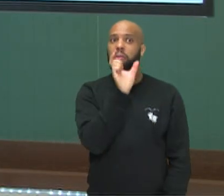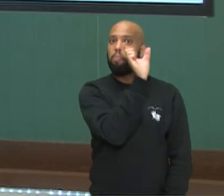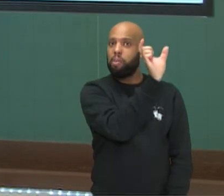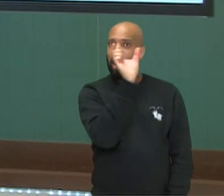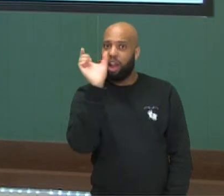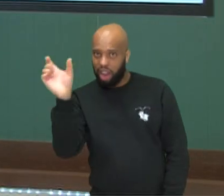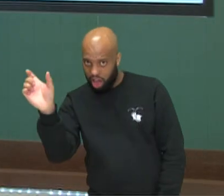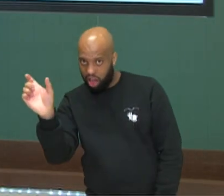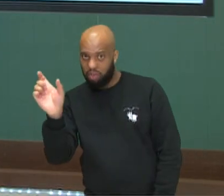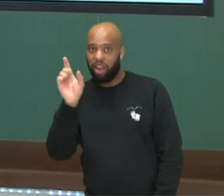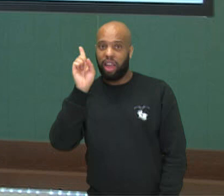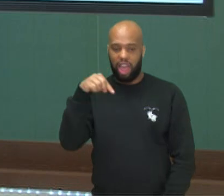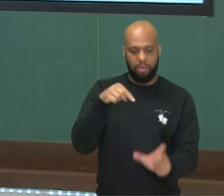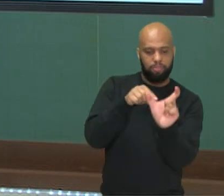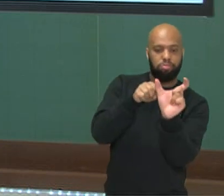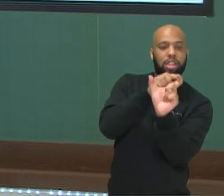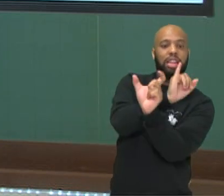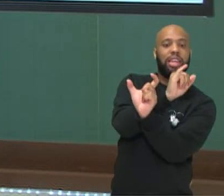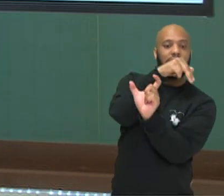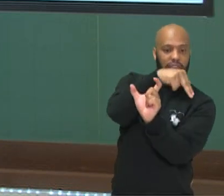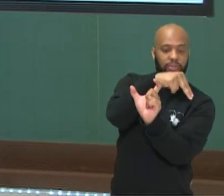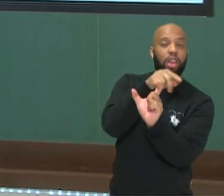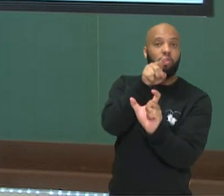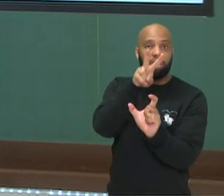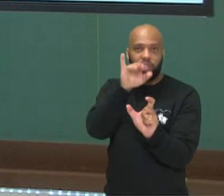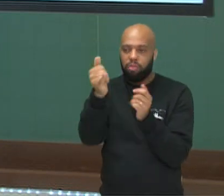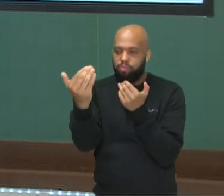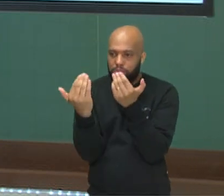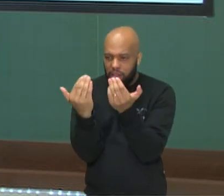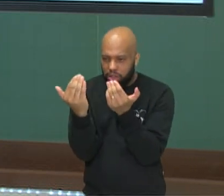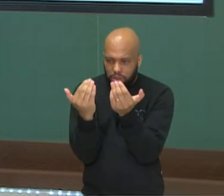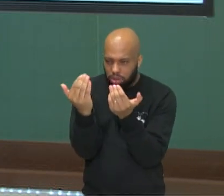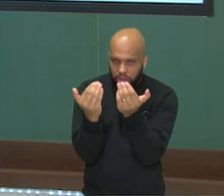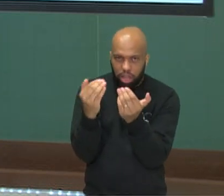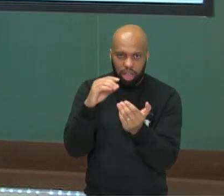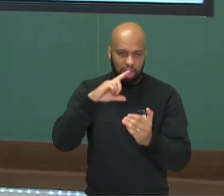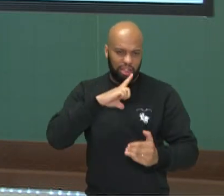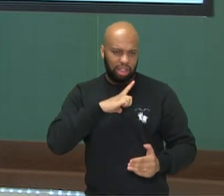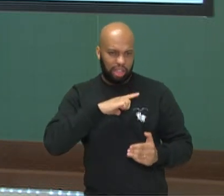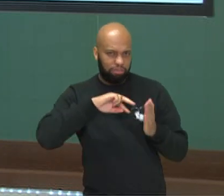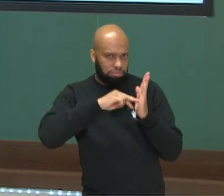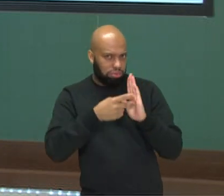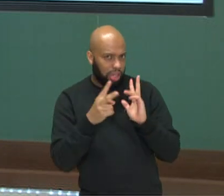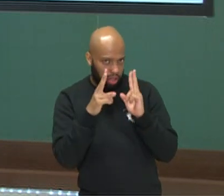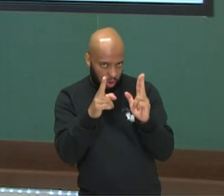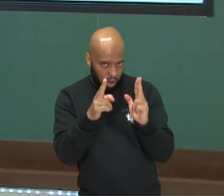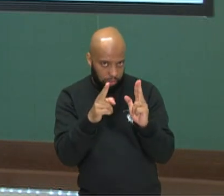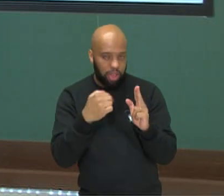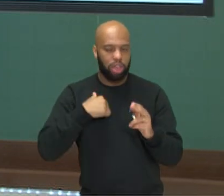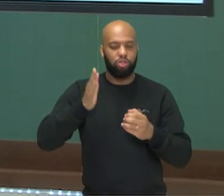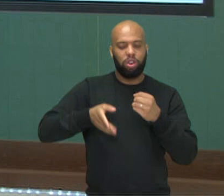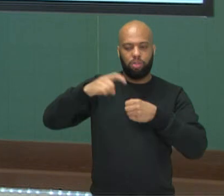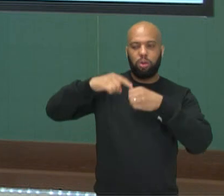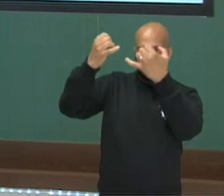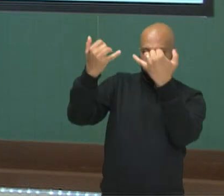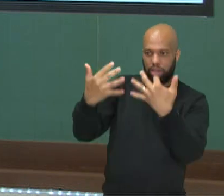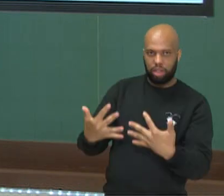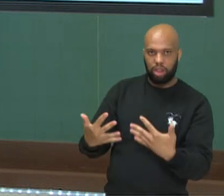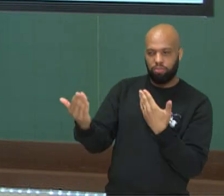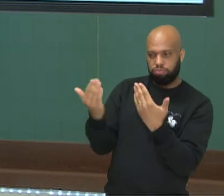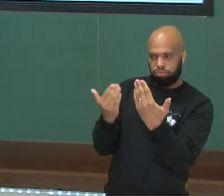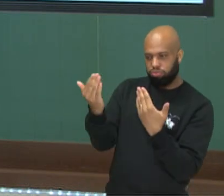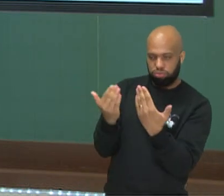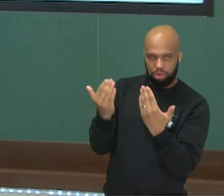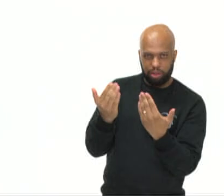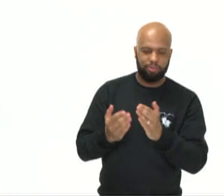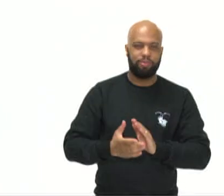que são derivadas com o prefixo in e perceba se elas mantêm o mesmo sentido ou não. Eu volto já já comentando a questão com